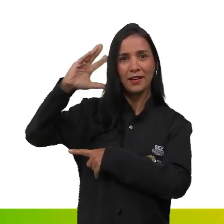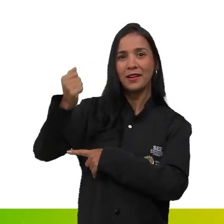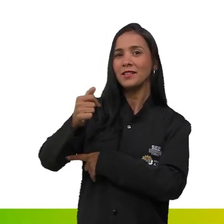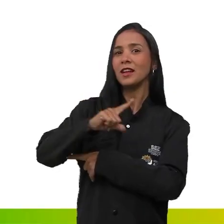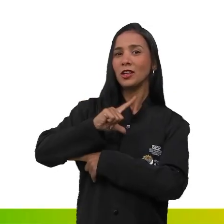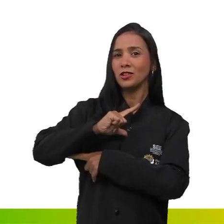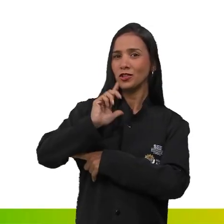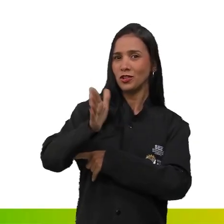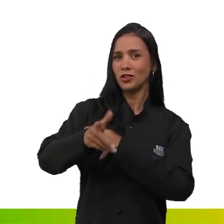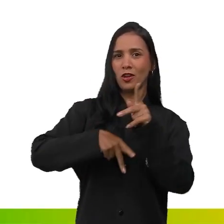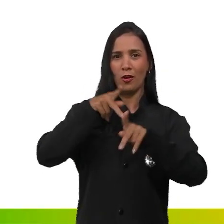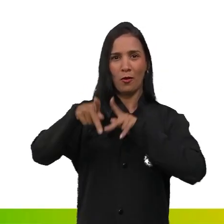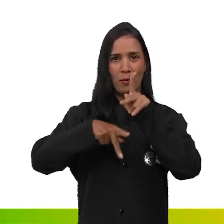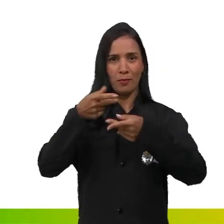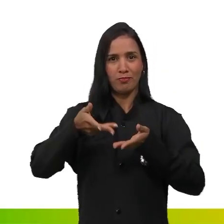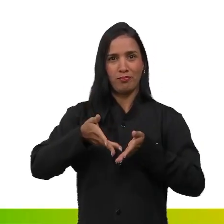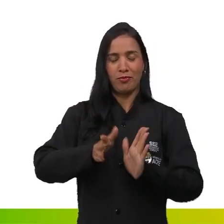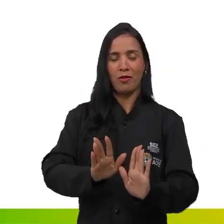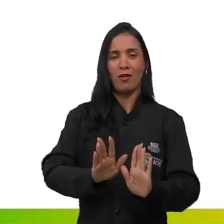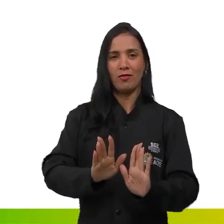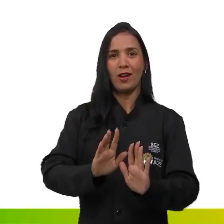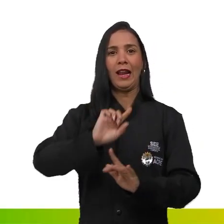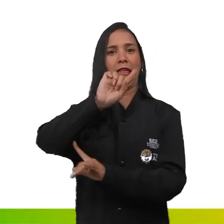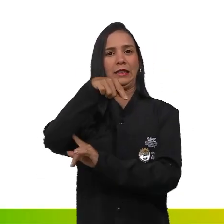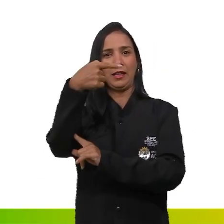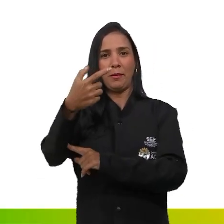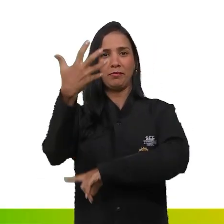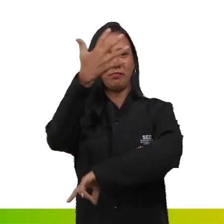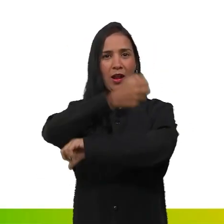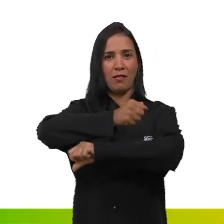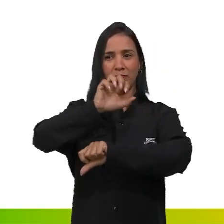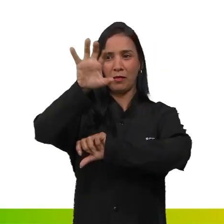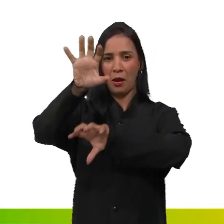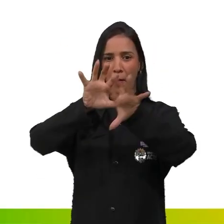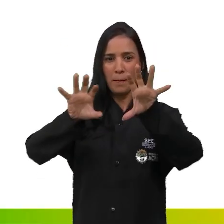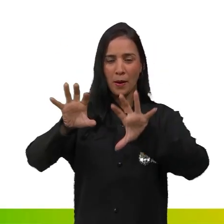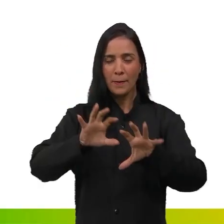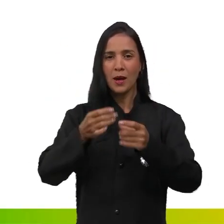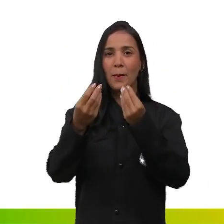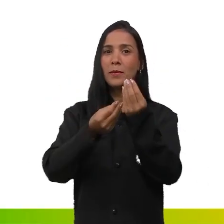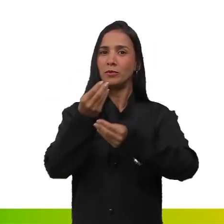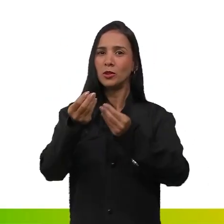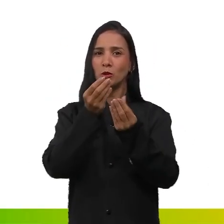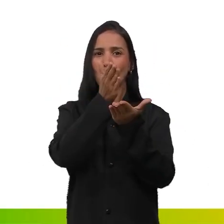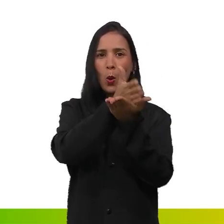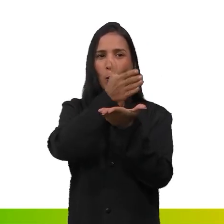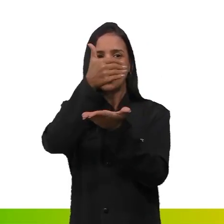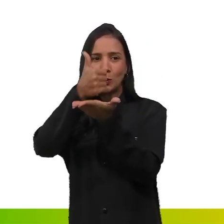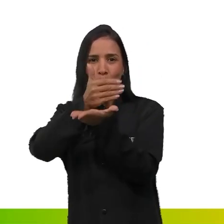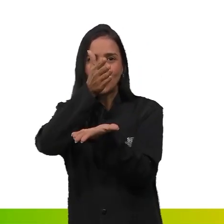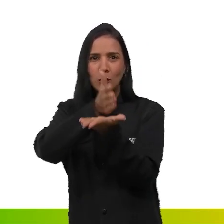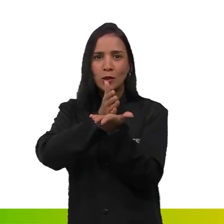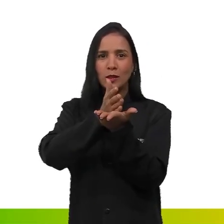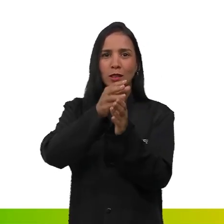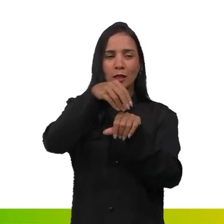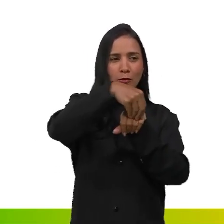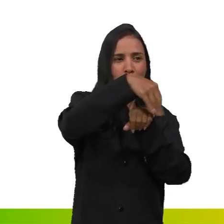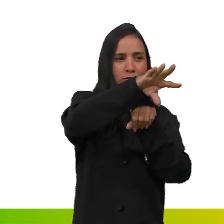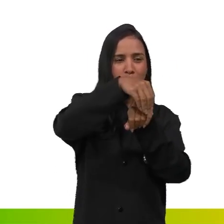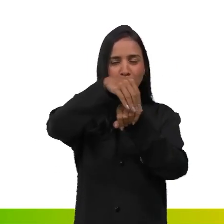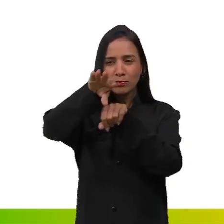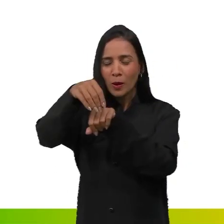região. Então, logo, dividiram aí algo que possivelmente, né, aliás, que